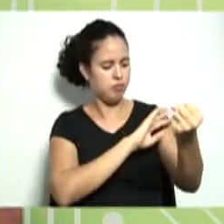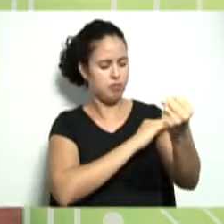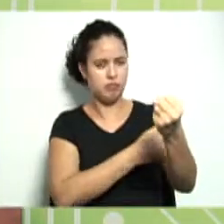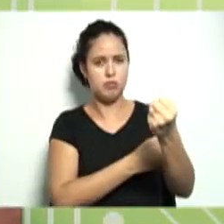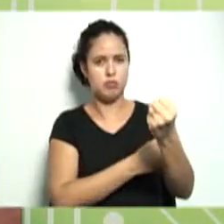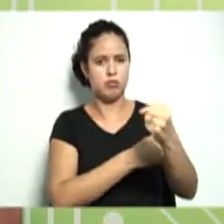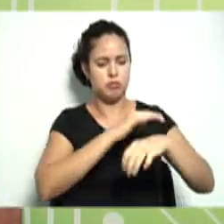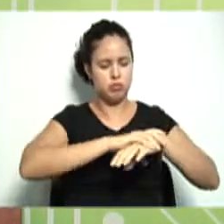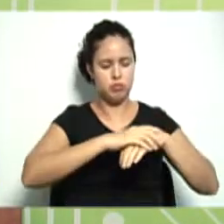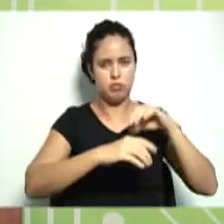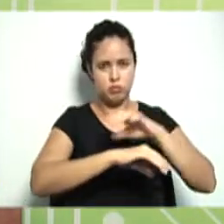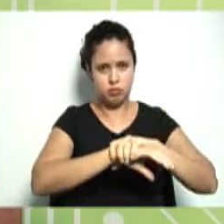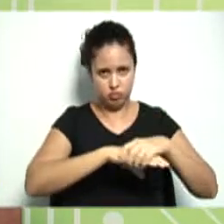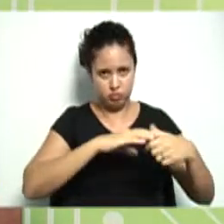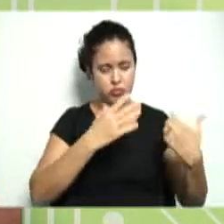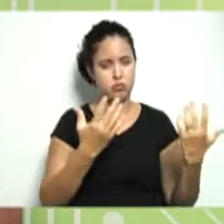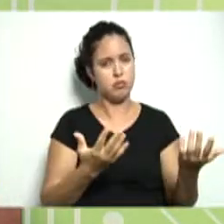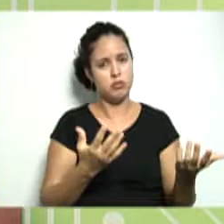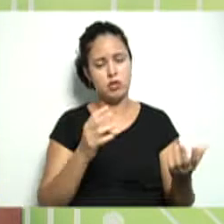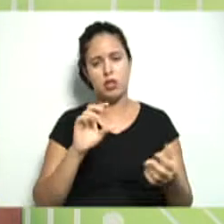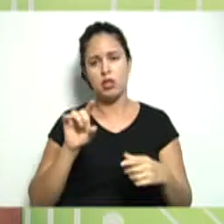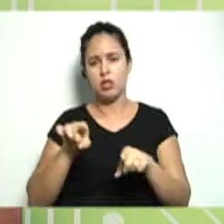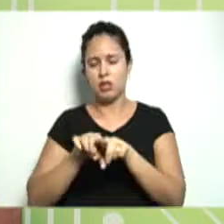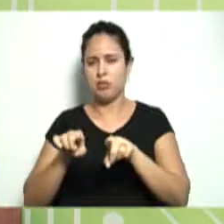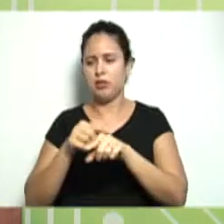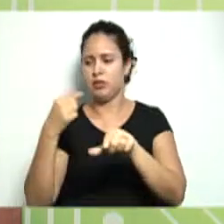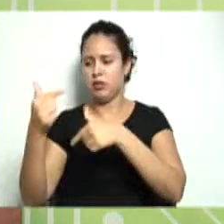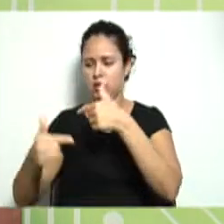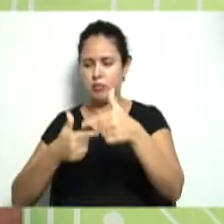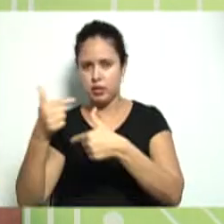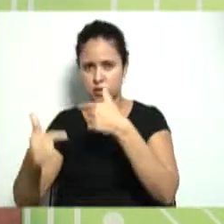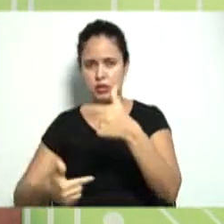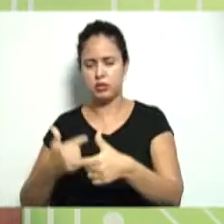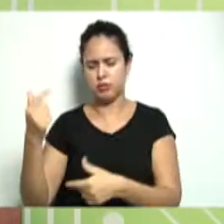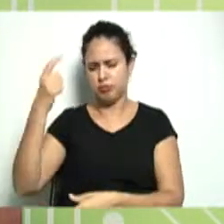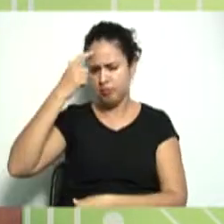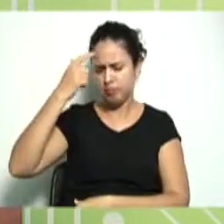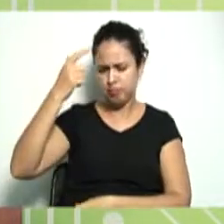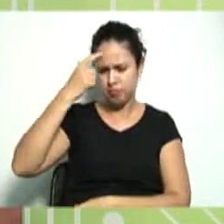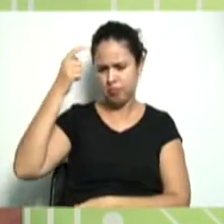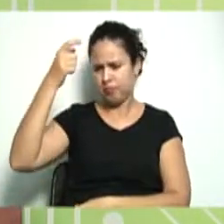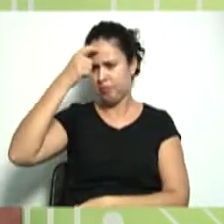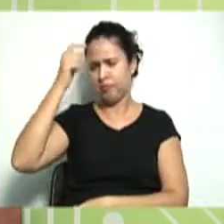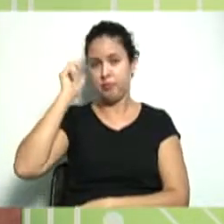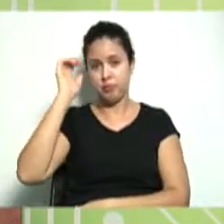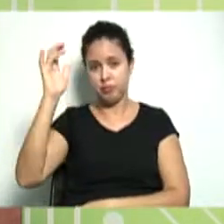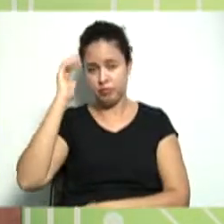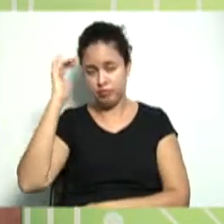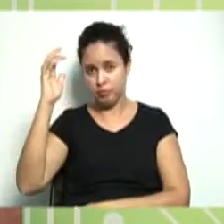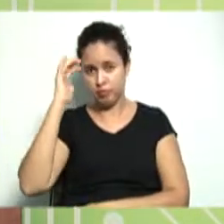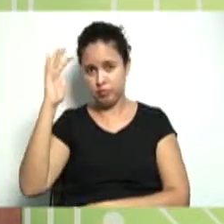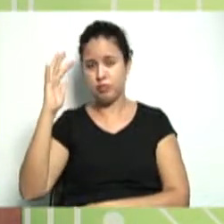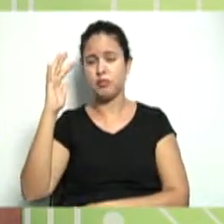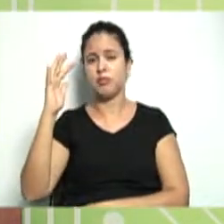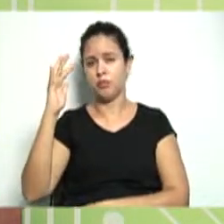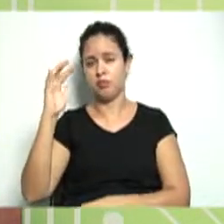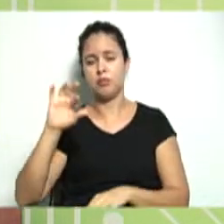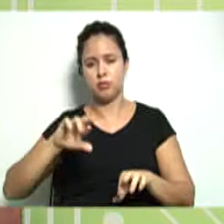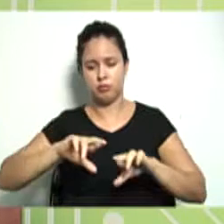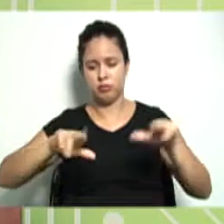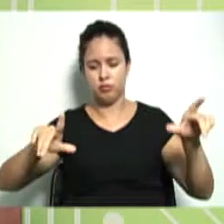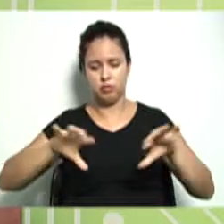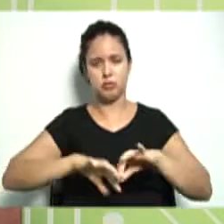trabalho intelectual, o trabalho de pensar, e aqueles que vão realizar o trabalho manual,